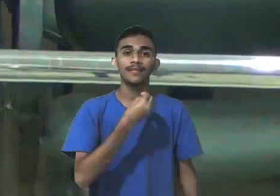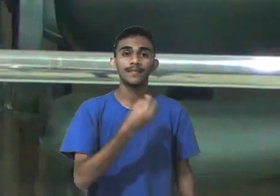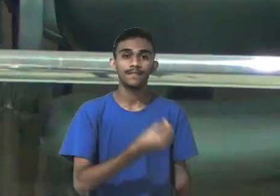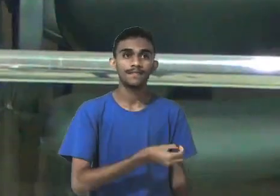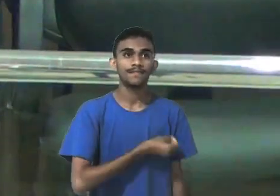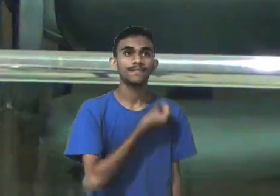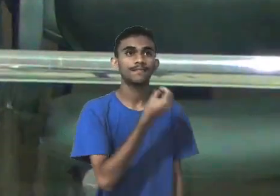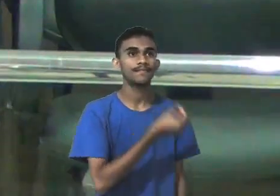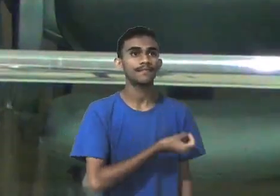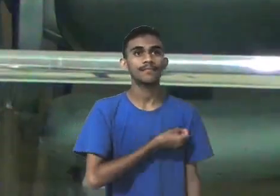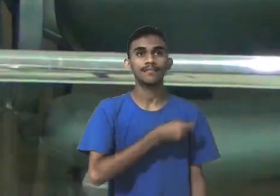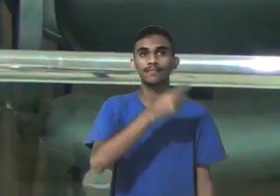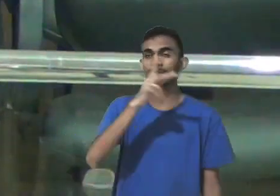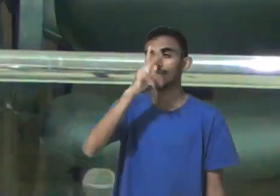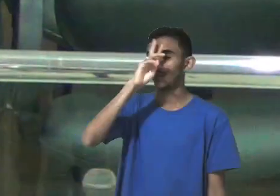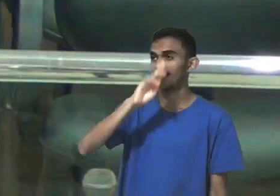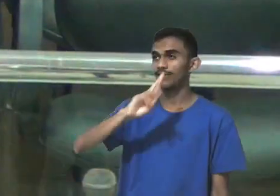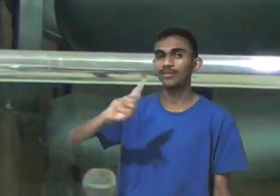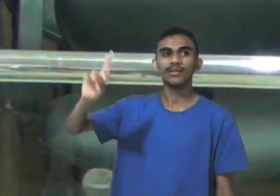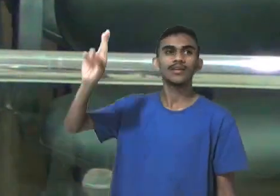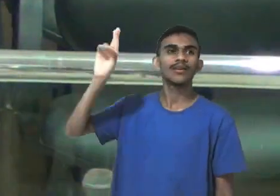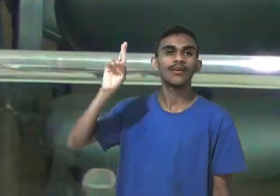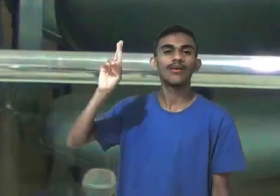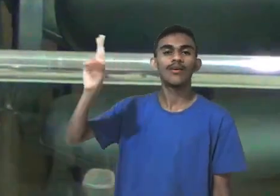vida. Tu és o